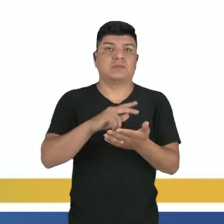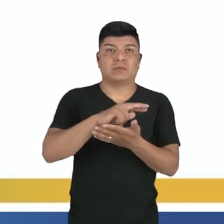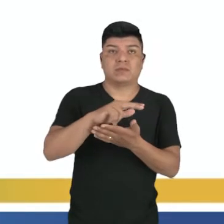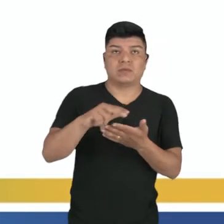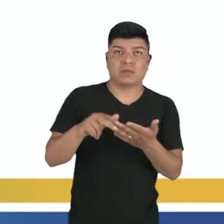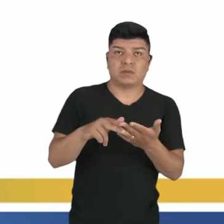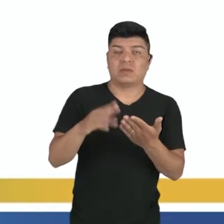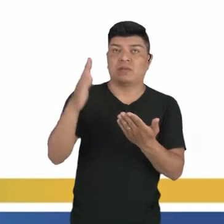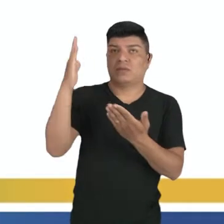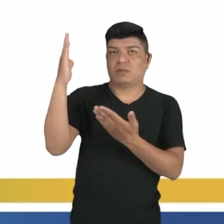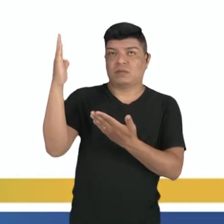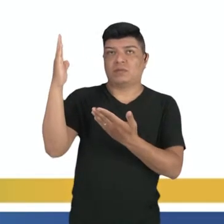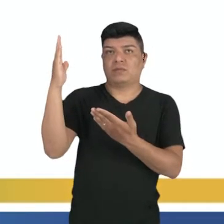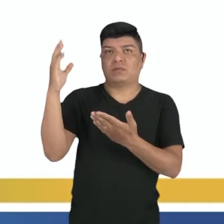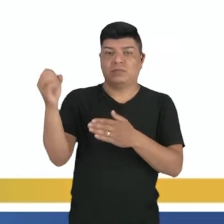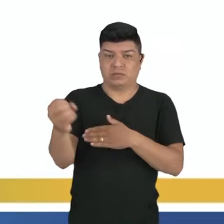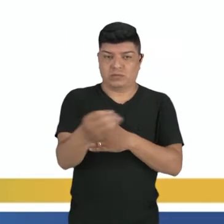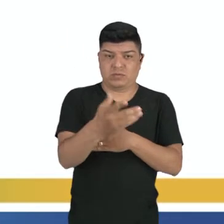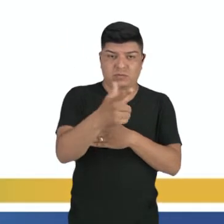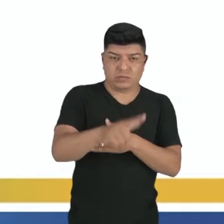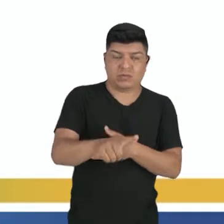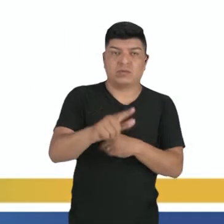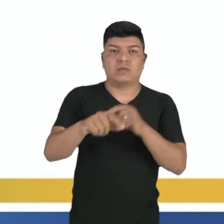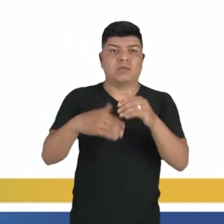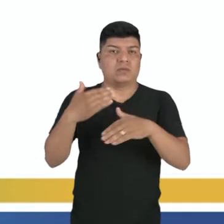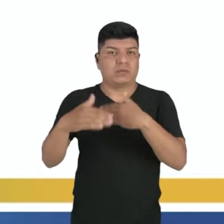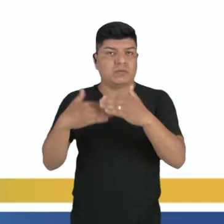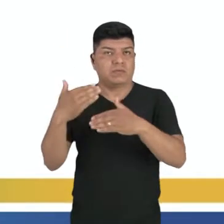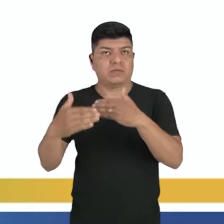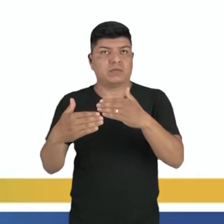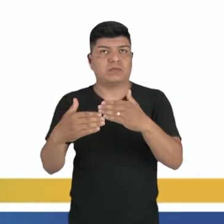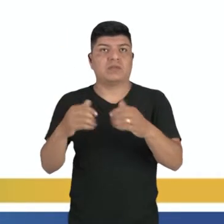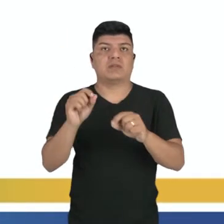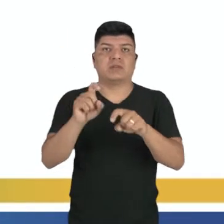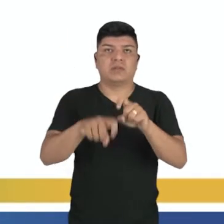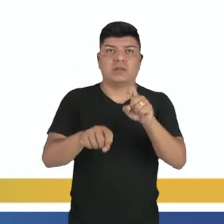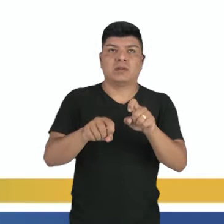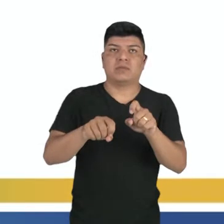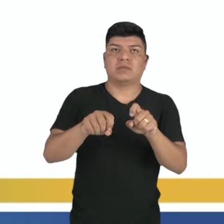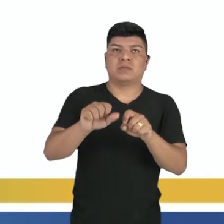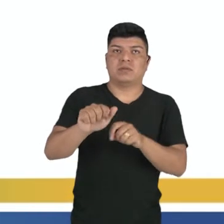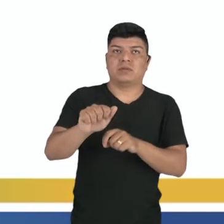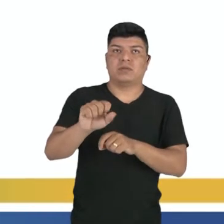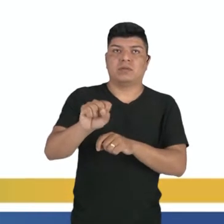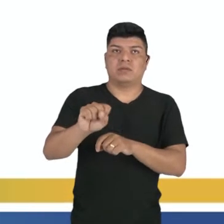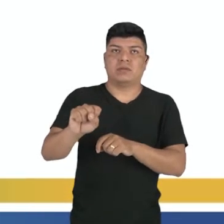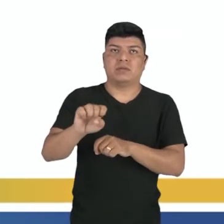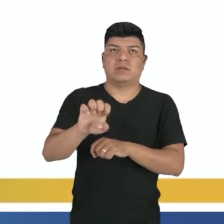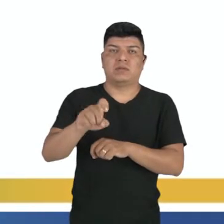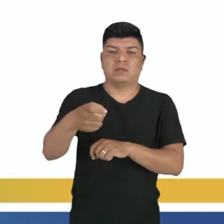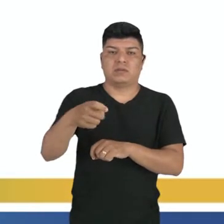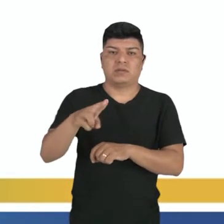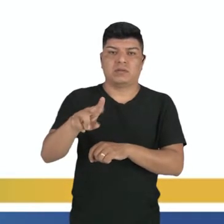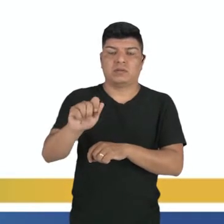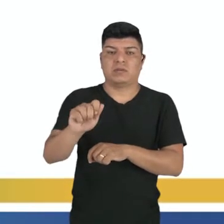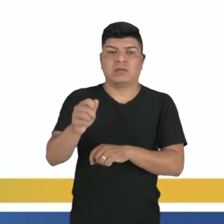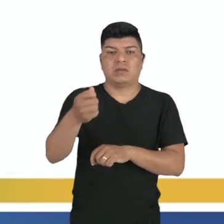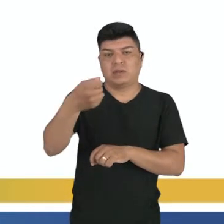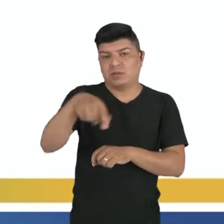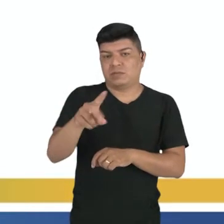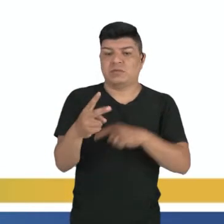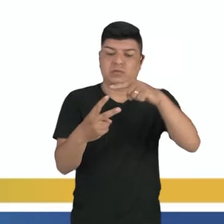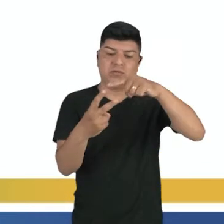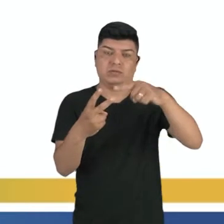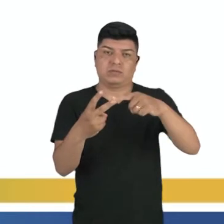ou por regeneração. Lembra que o processo de reprodução assexuada é aquela que eu não preciso de dois